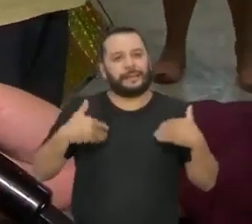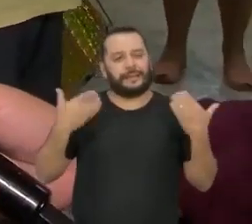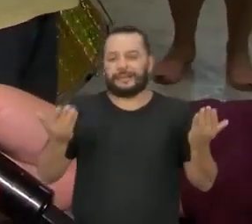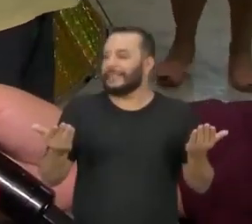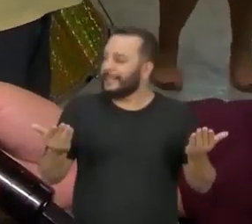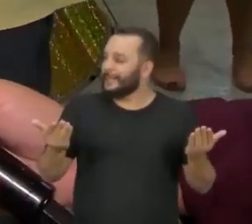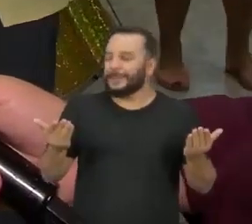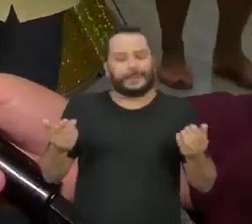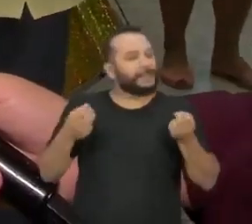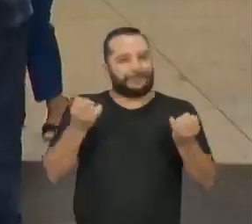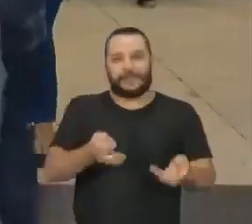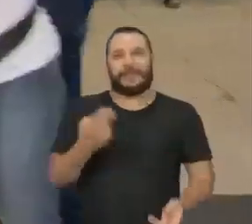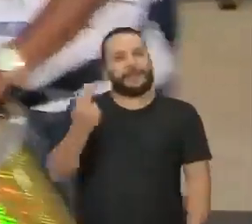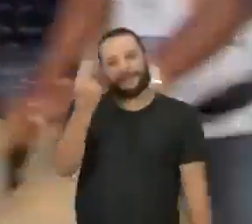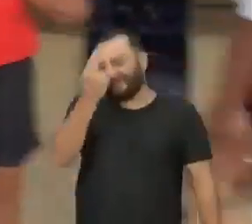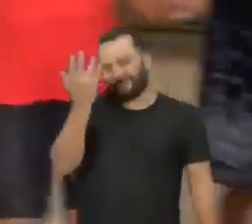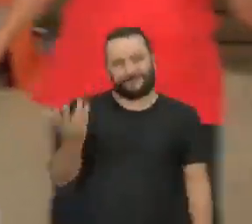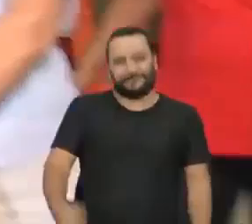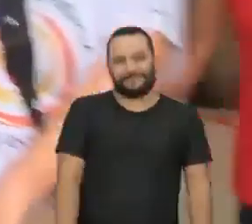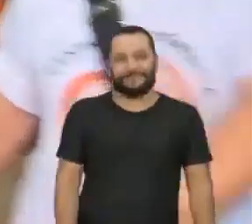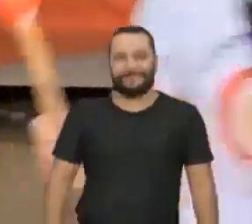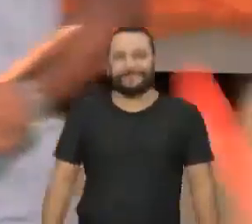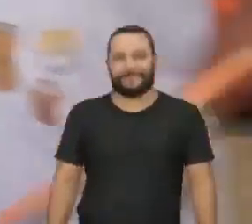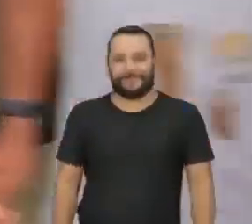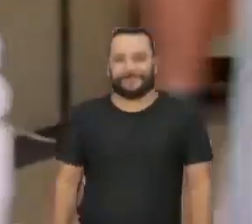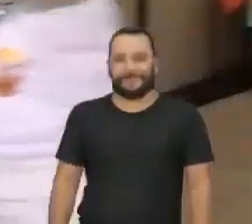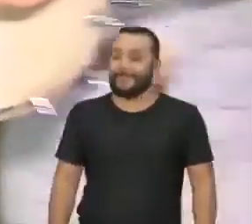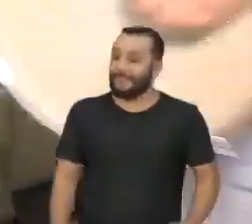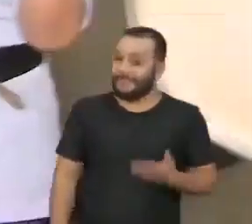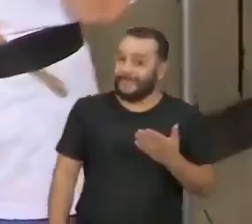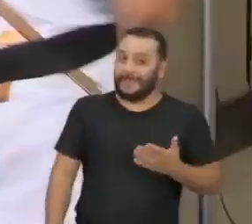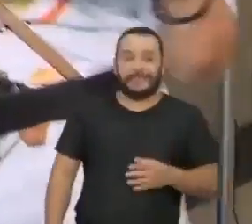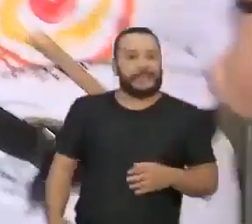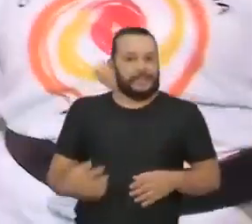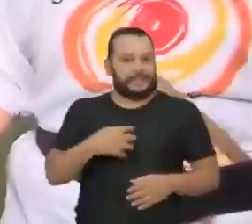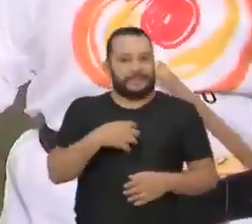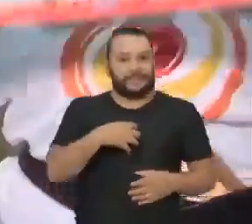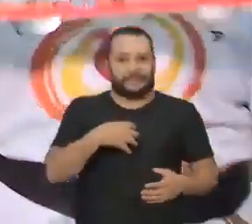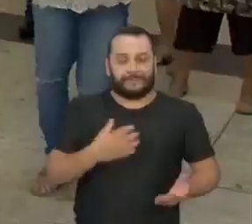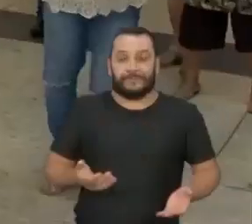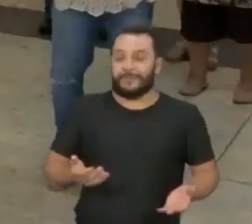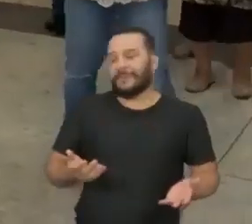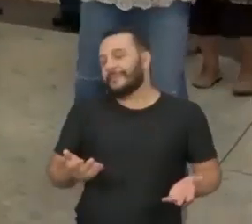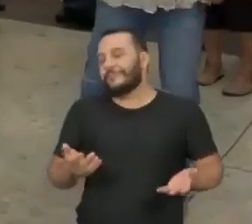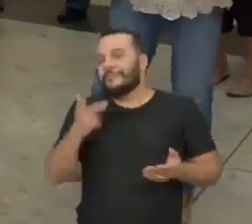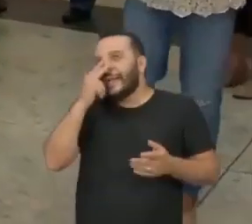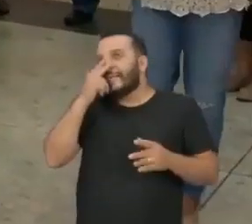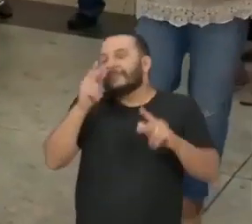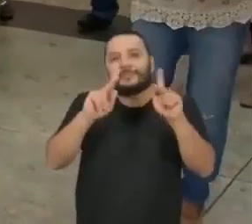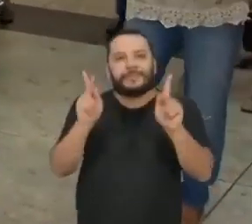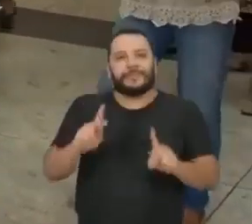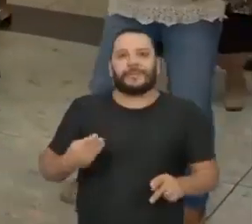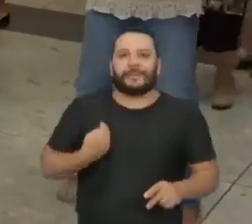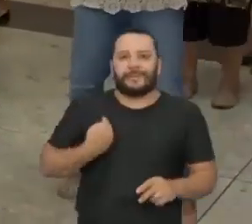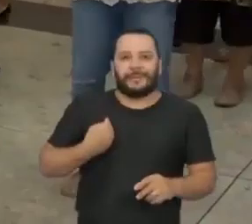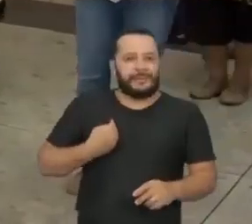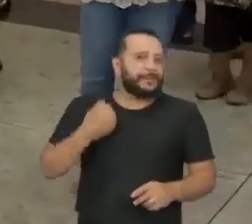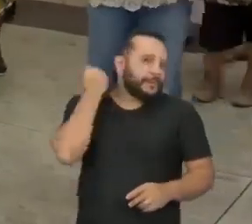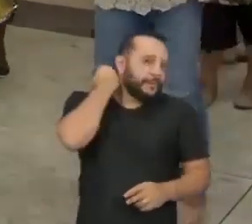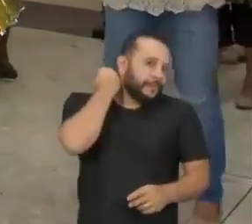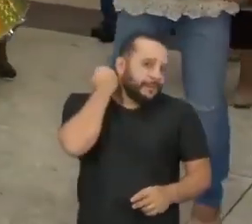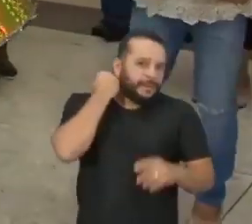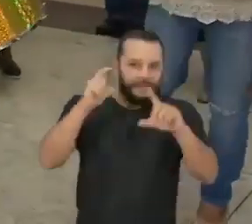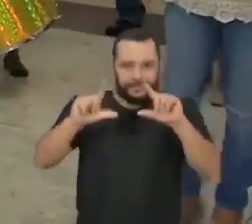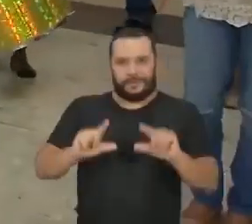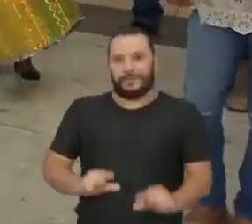tem como explicar. A leveza que essa moçada leva à vida ajuda a diminuir o estresse, problemas